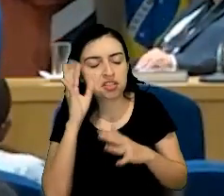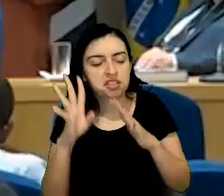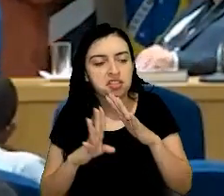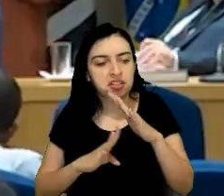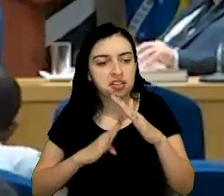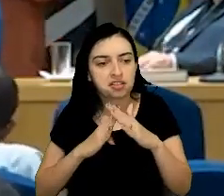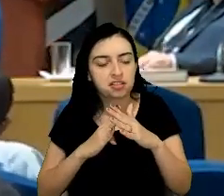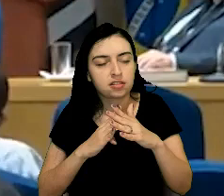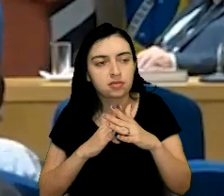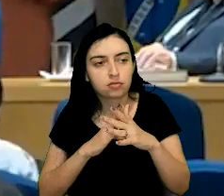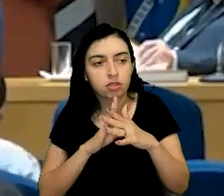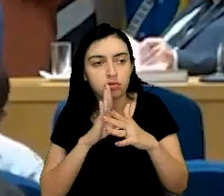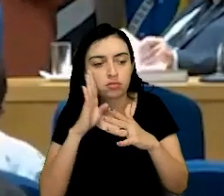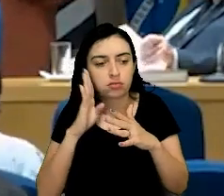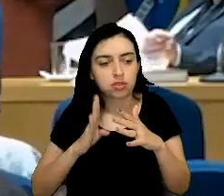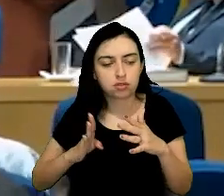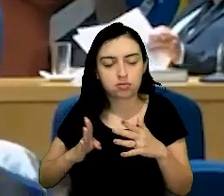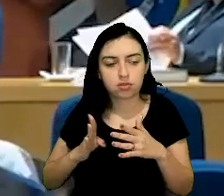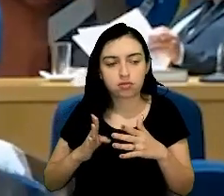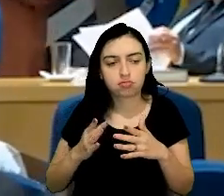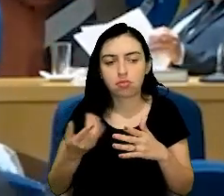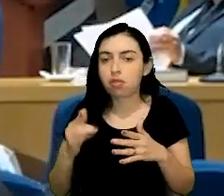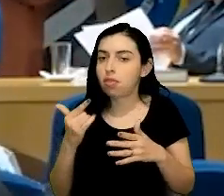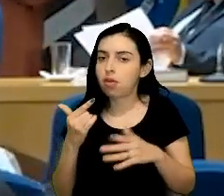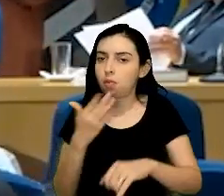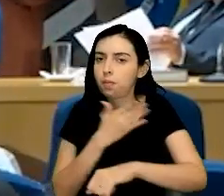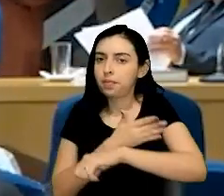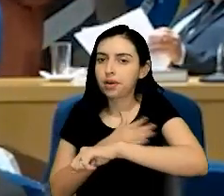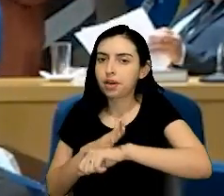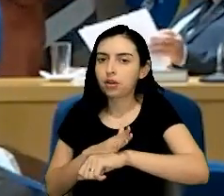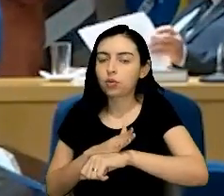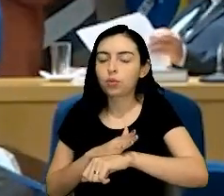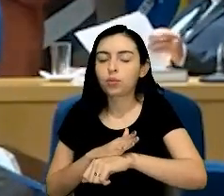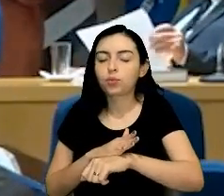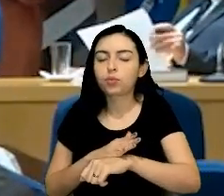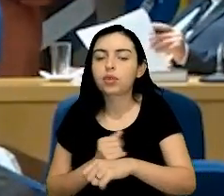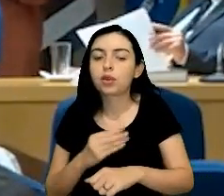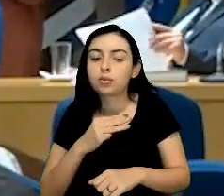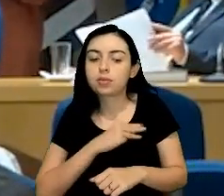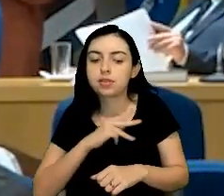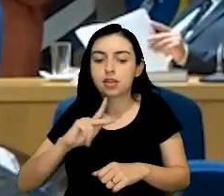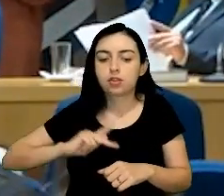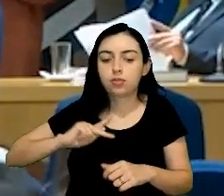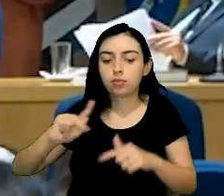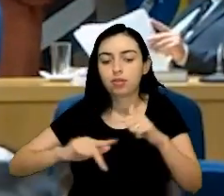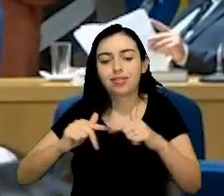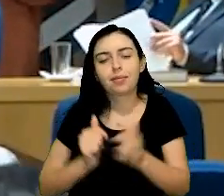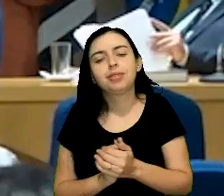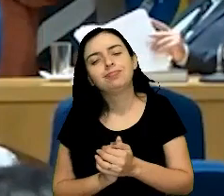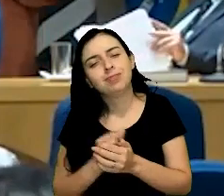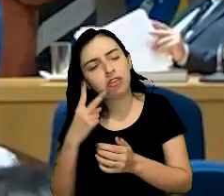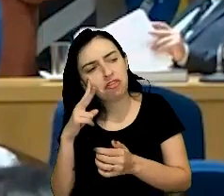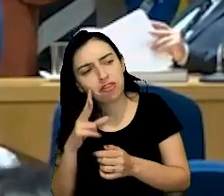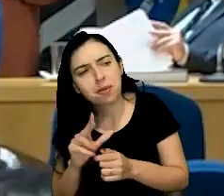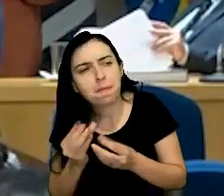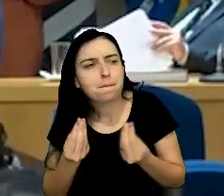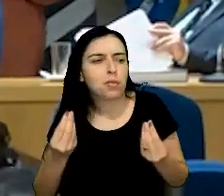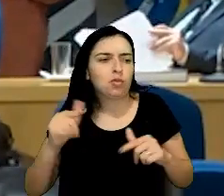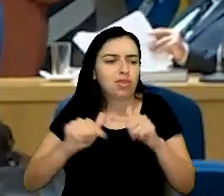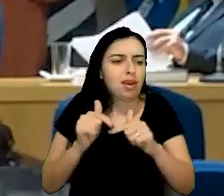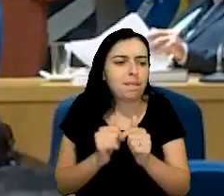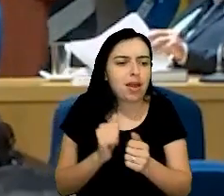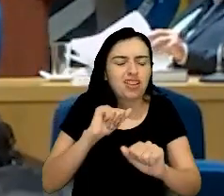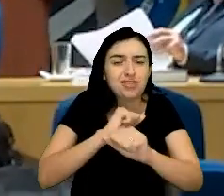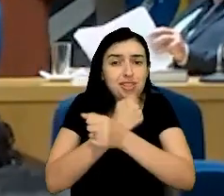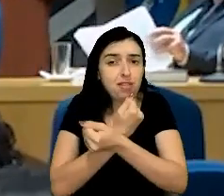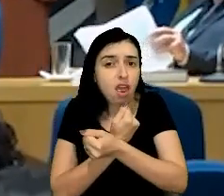de nações não brancas, o Ministério Público do Trabalho tem encontrado muito trabalho escravo. Resgate de trabalho escravo